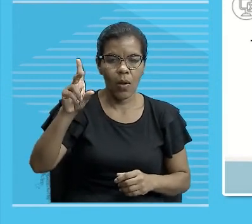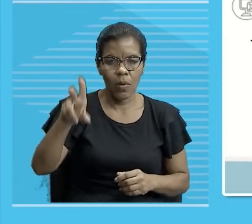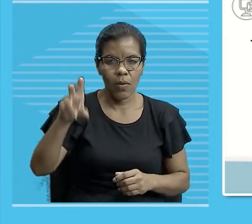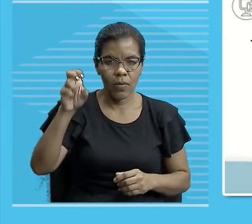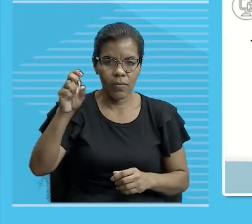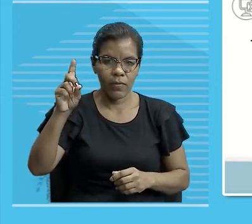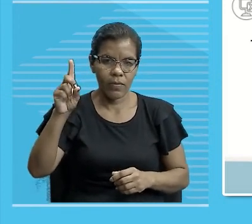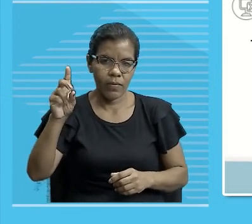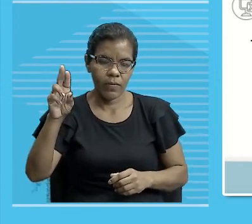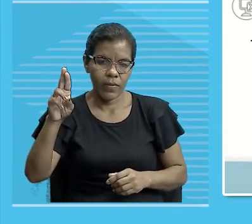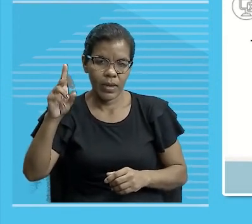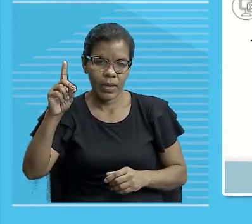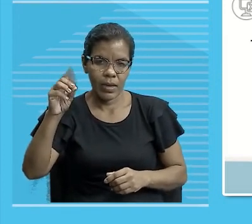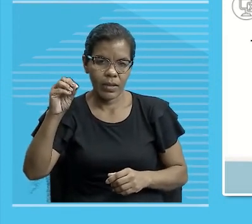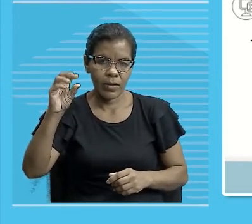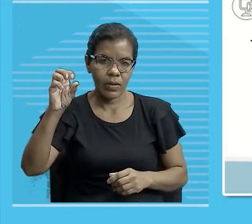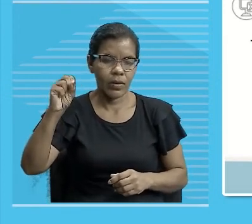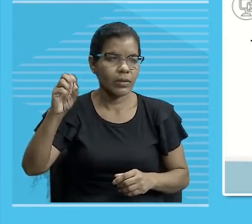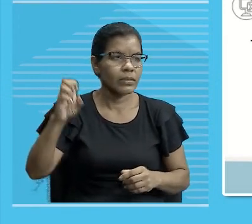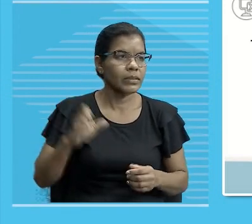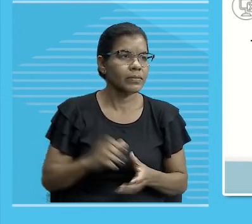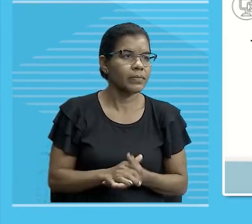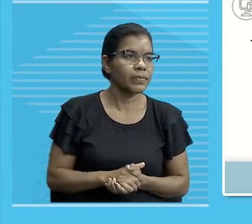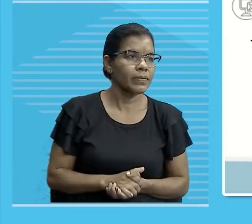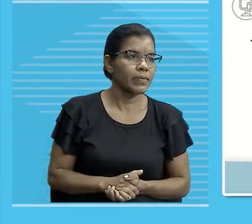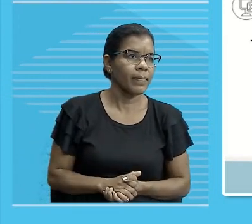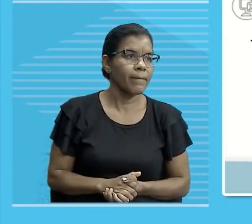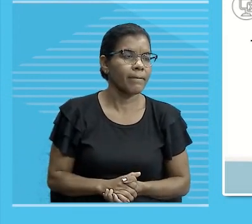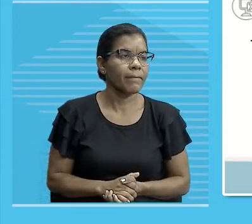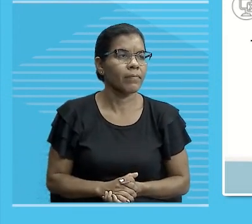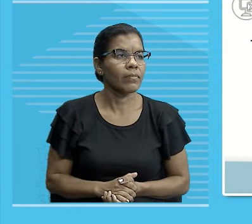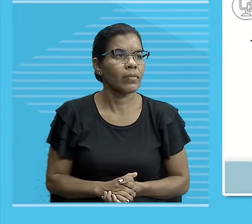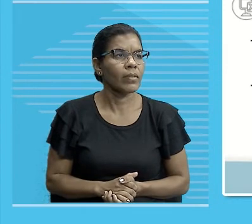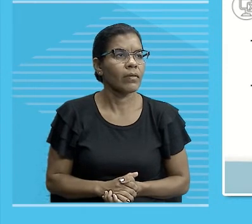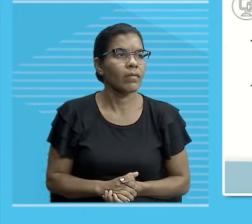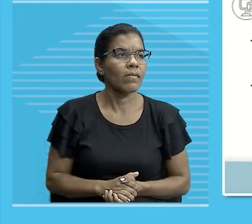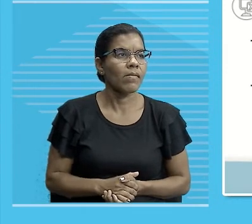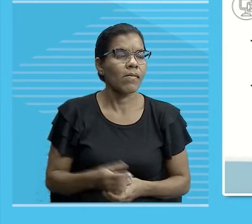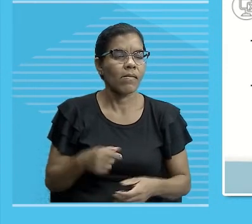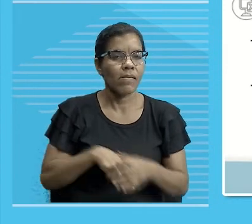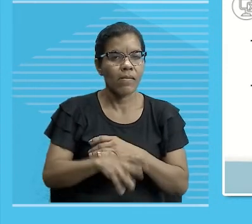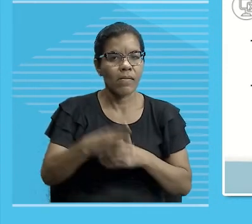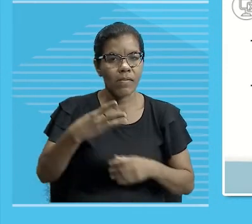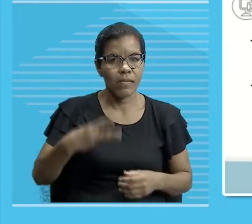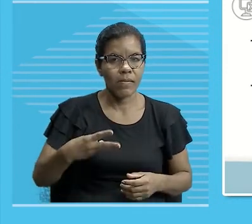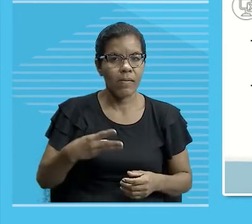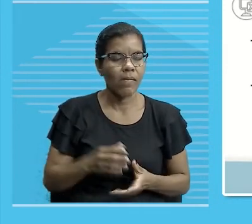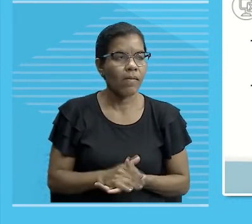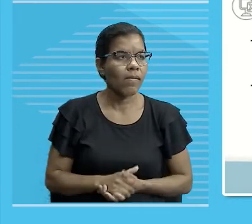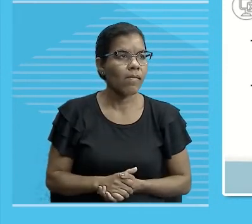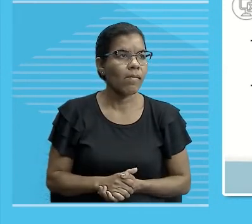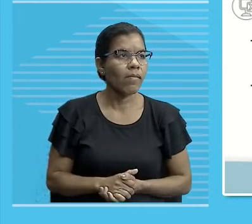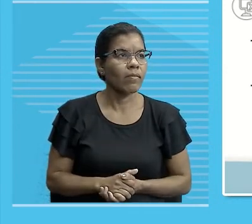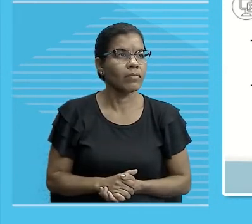abusar, né? Beleza? Então vamos lá, galera. Questão 3.